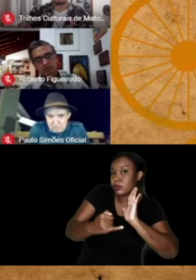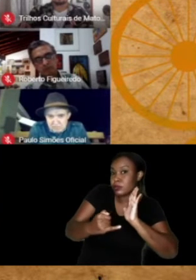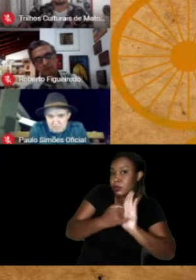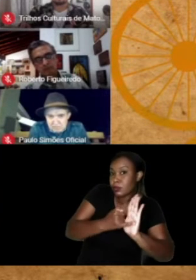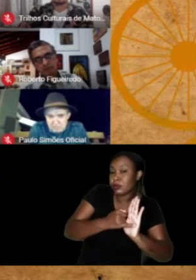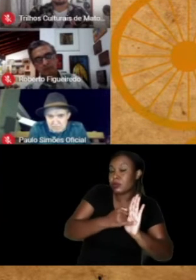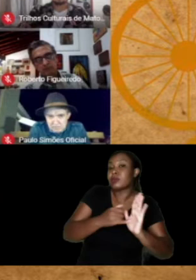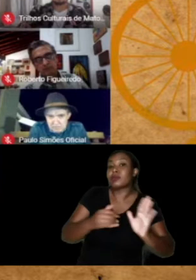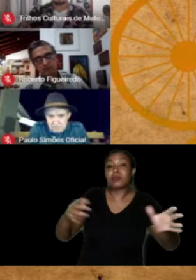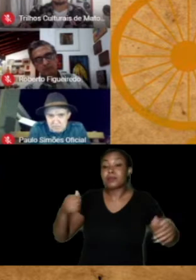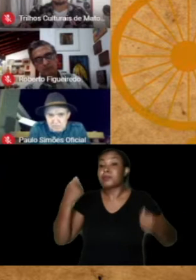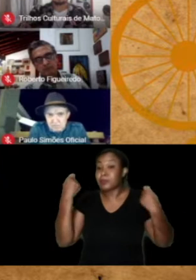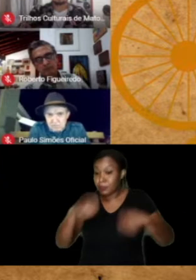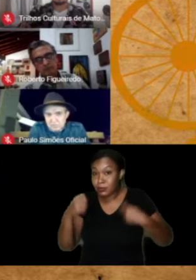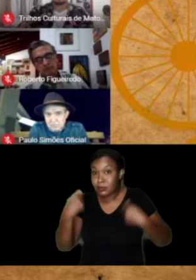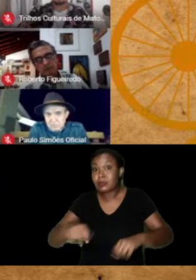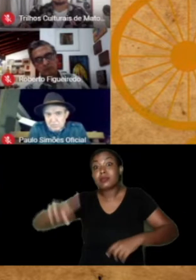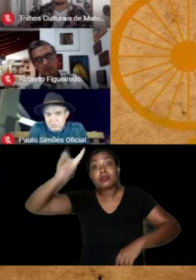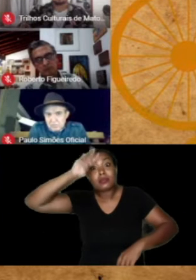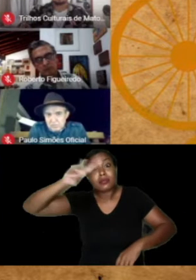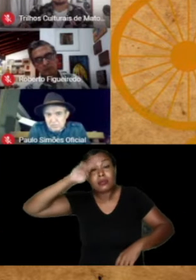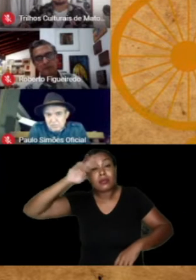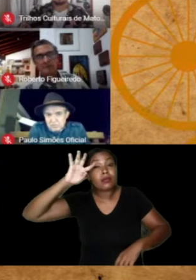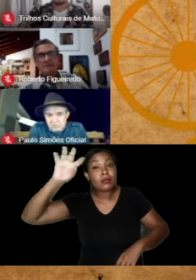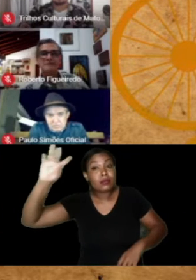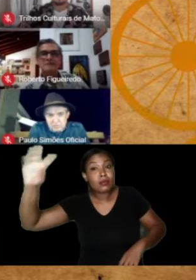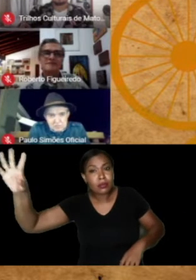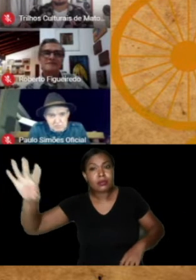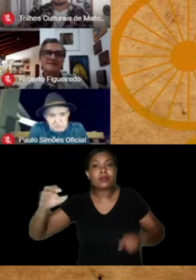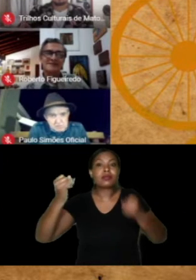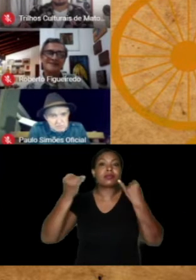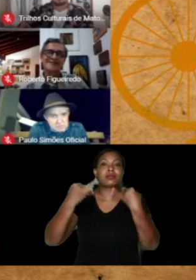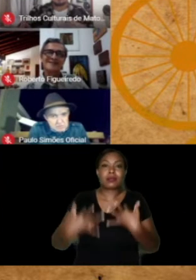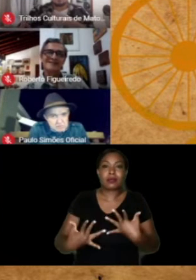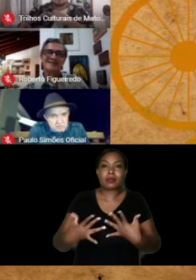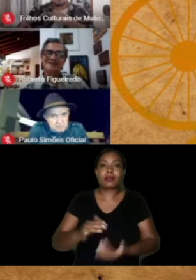resgatada. Como é que eu estou de tempo, Flávio?